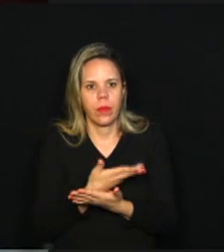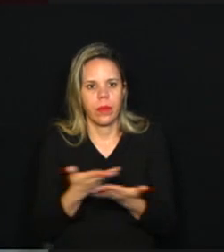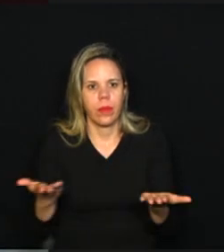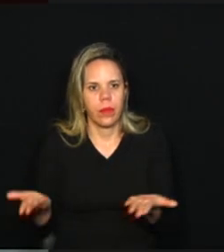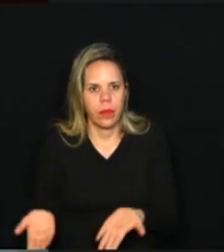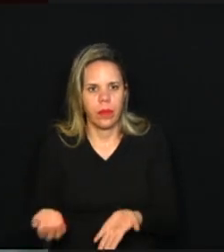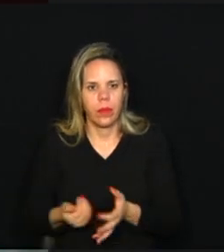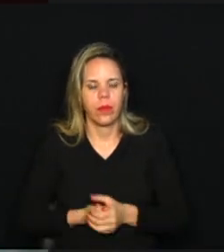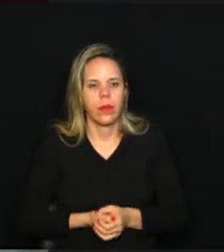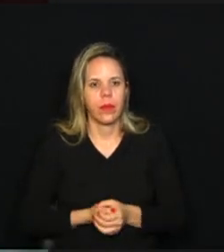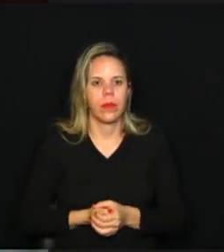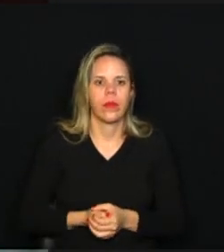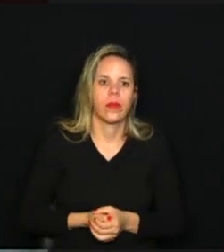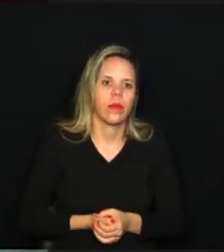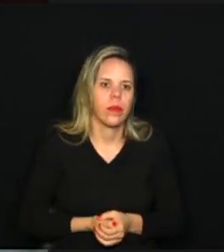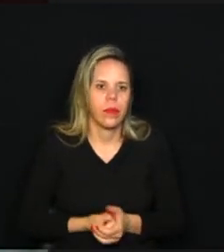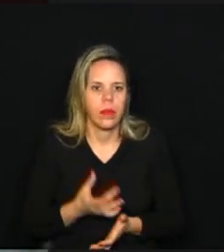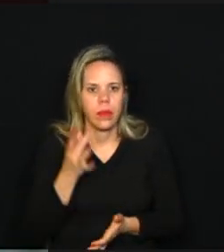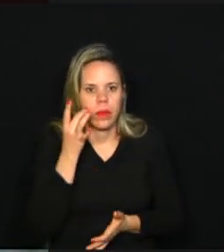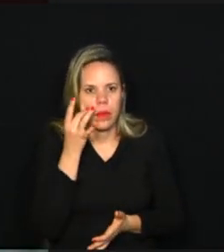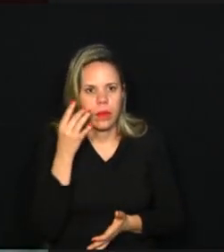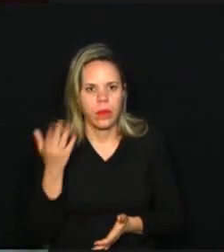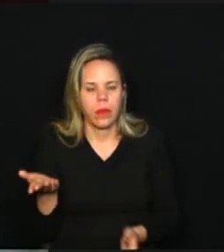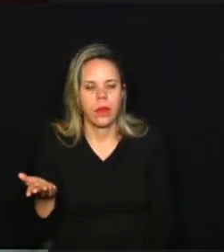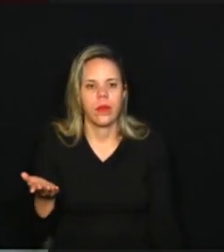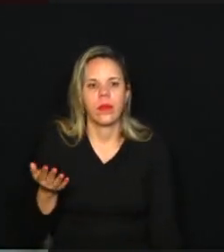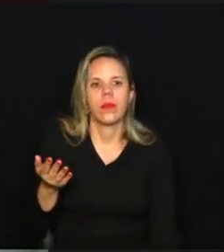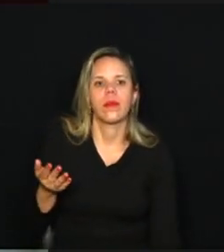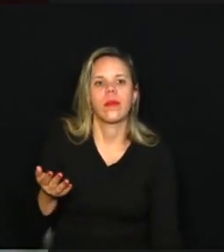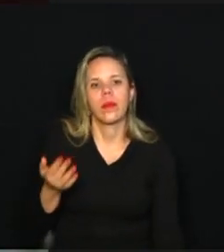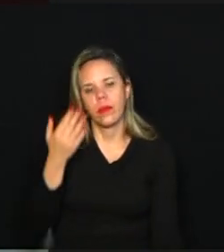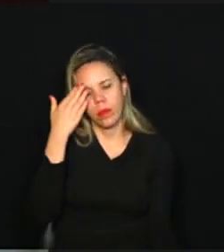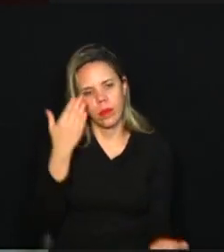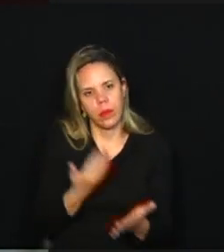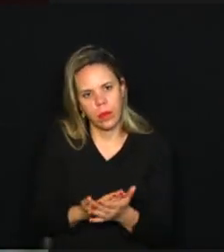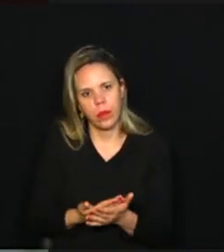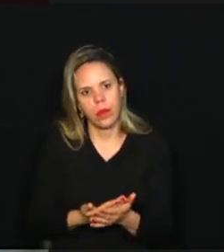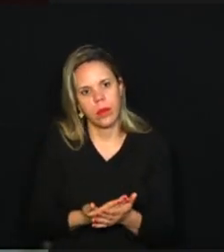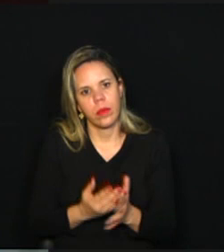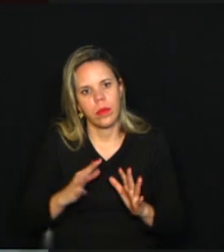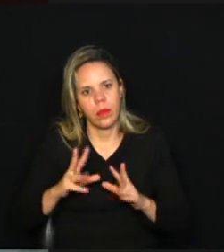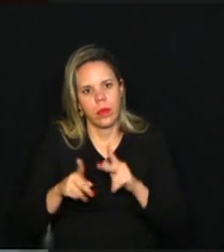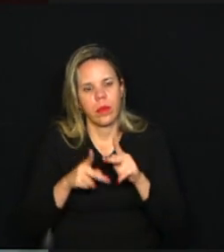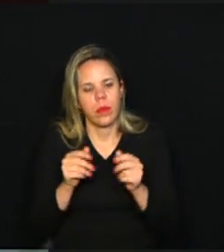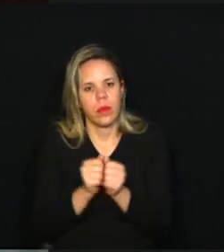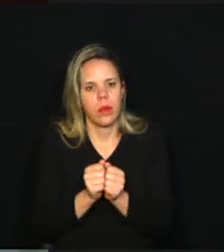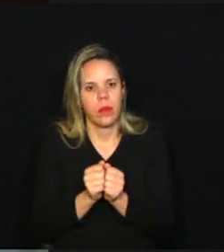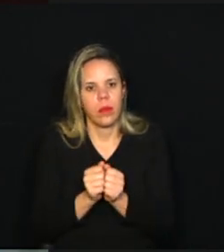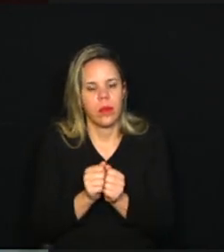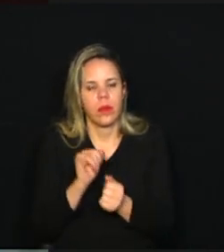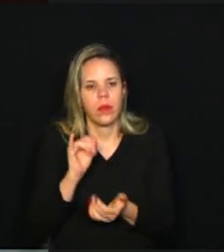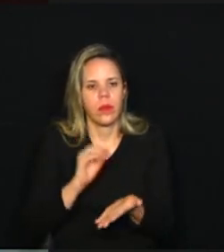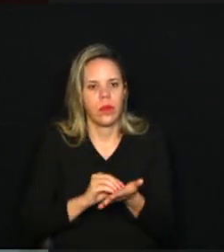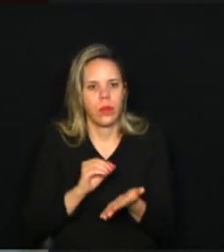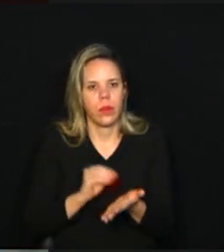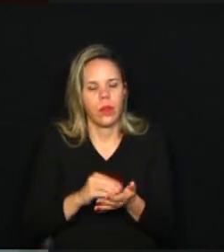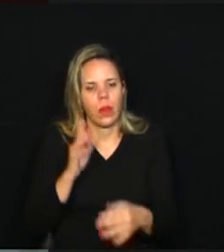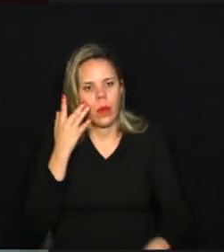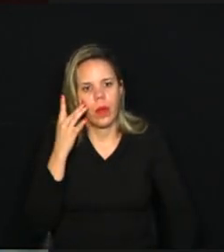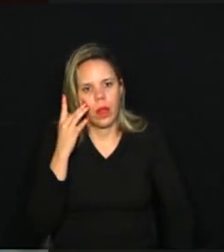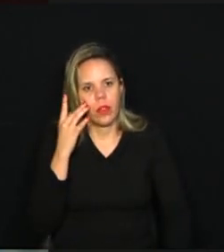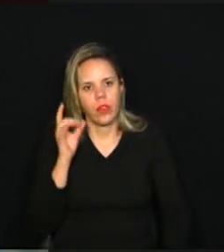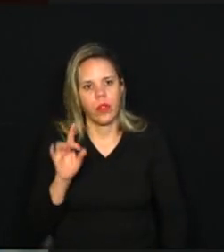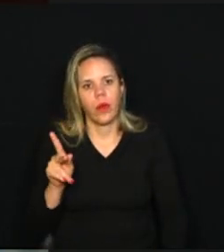aqui presentes. Acredito que devam estar todos, né? O que se faltar, acho que é o Paulo, que não está